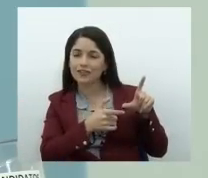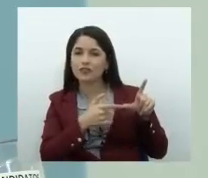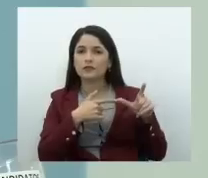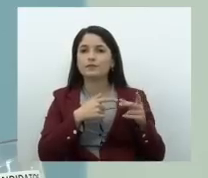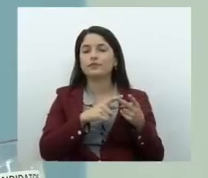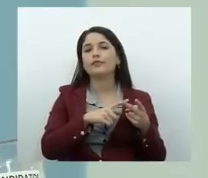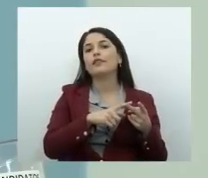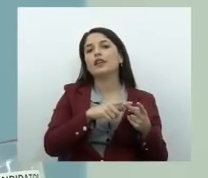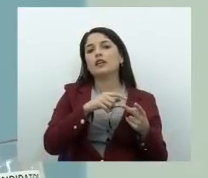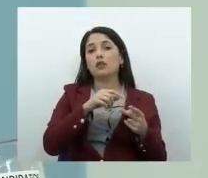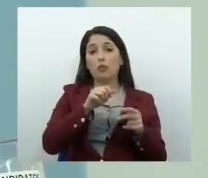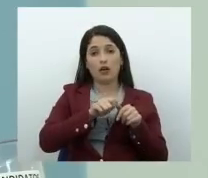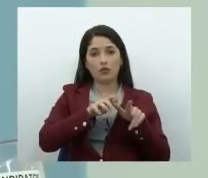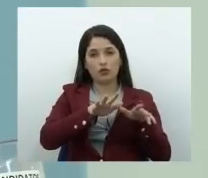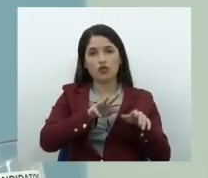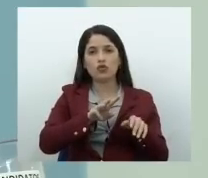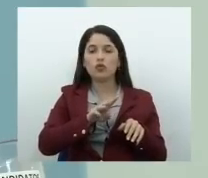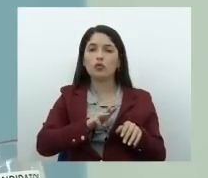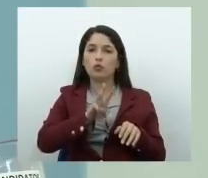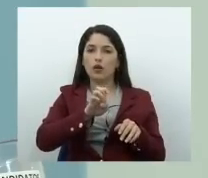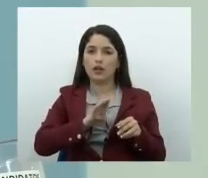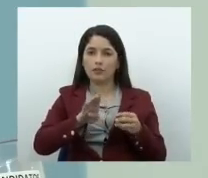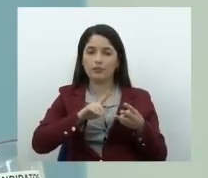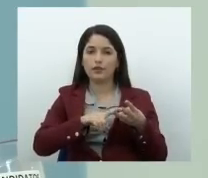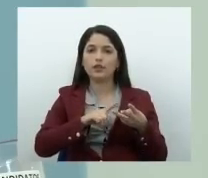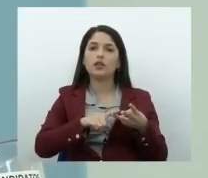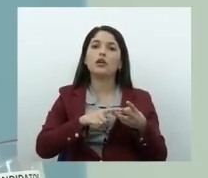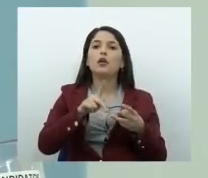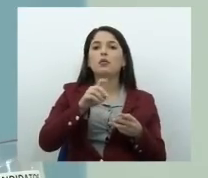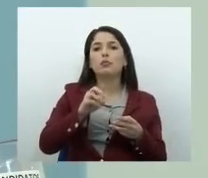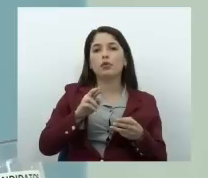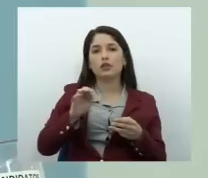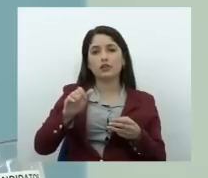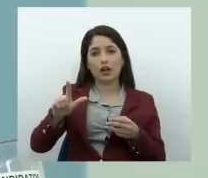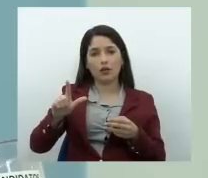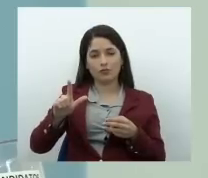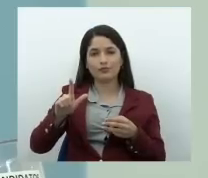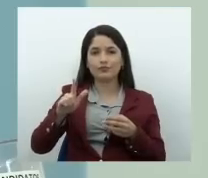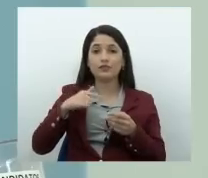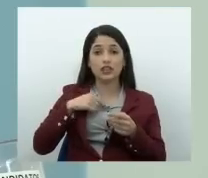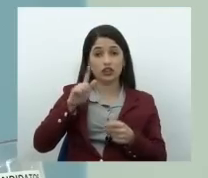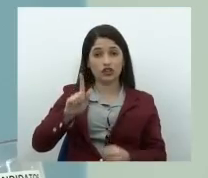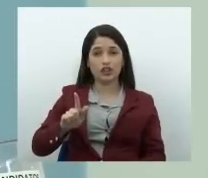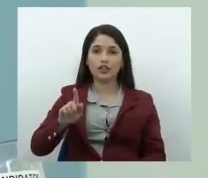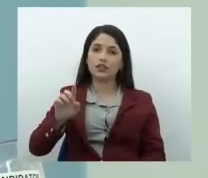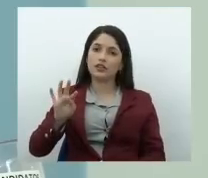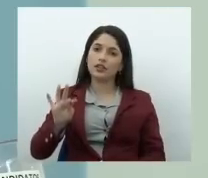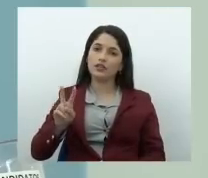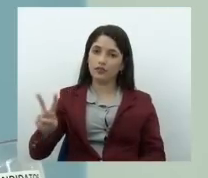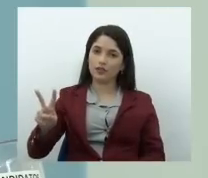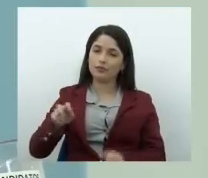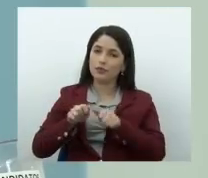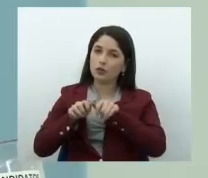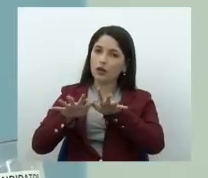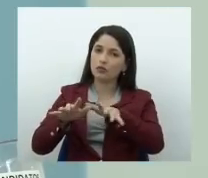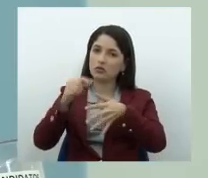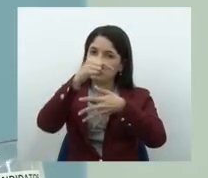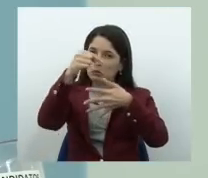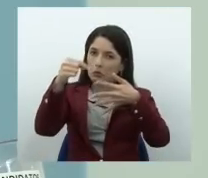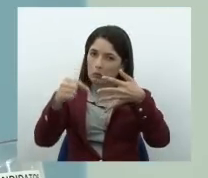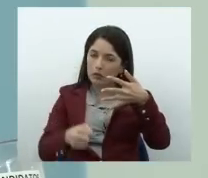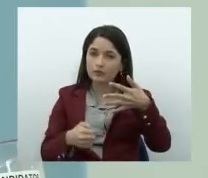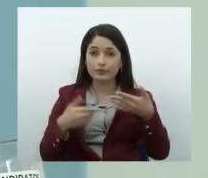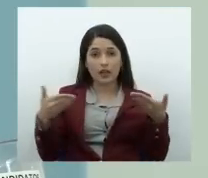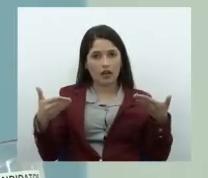sites Guarulhos Web, Clique Guarulhos, Portal Gazeta News de Guarulhos e GTV Guarulhos. Vamos então relembrar